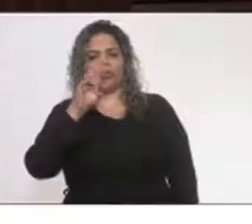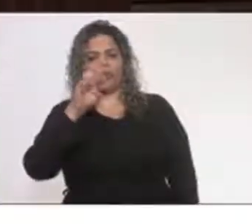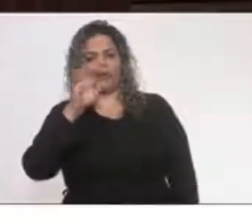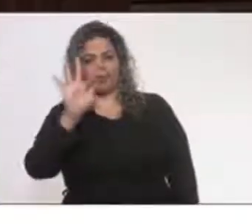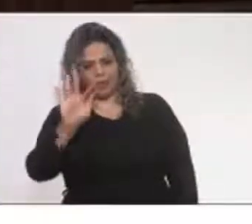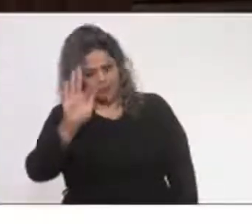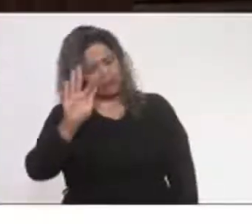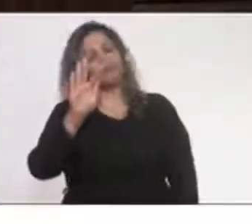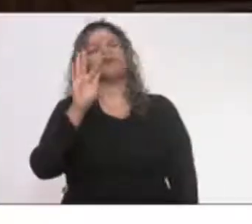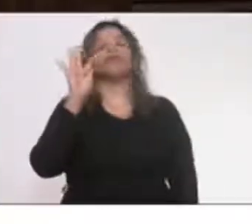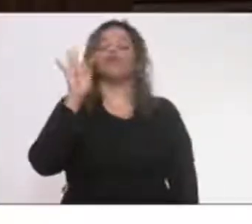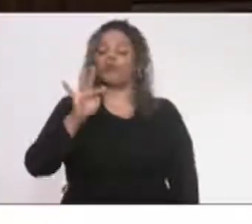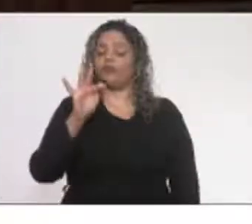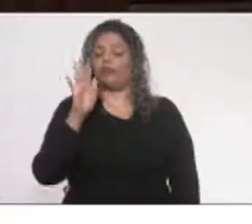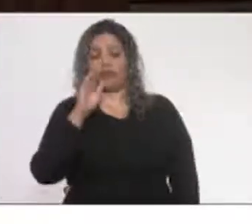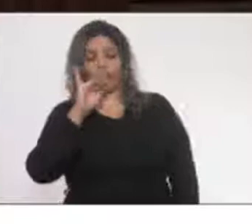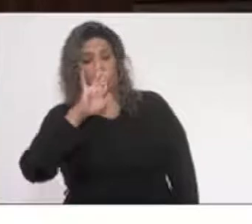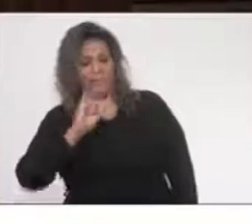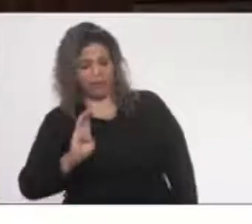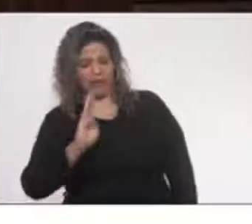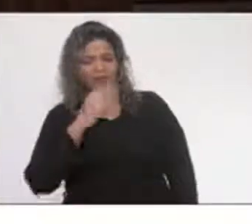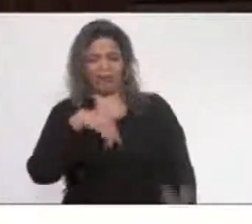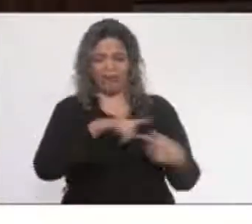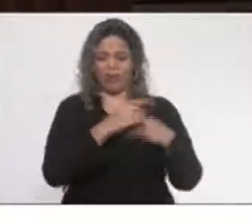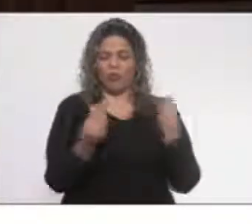Fundef. Portanto,